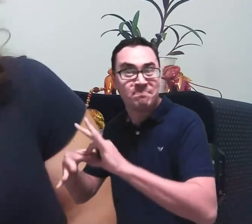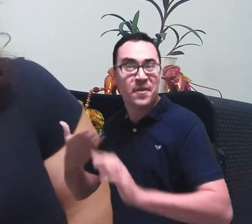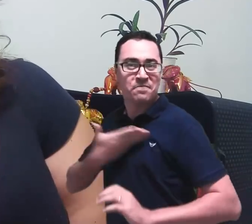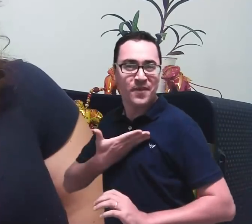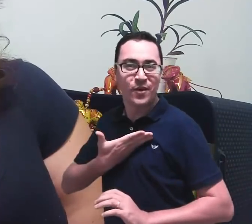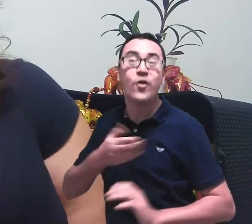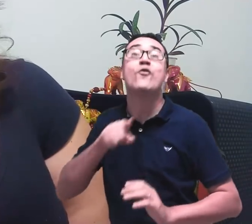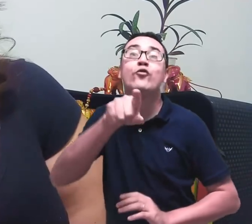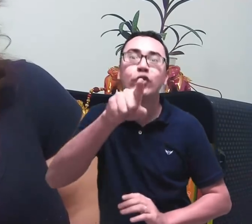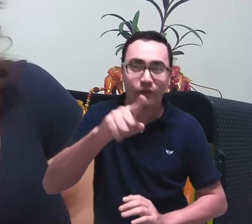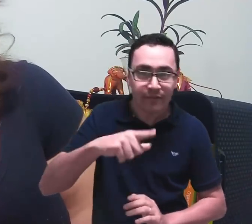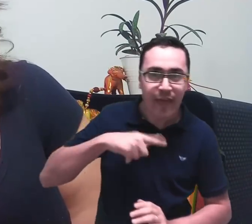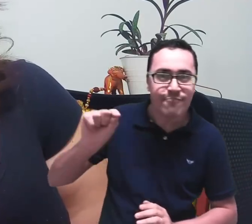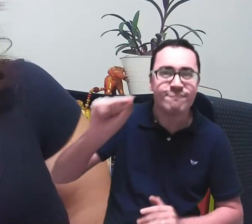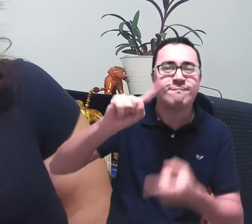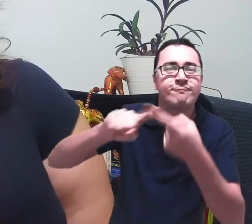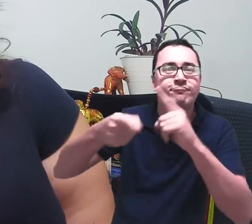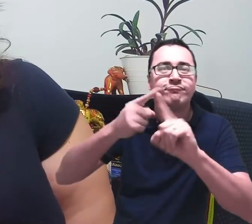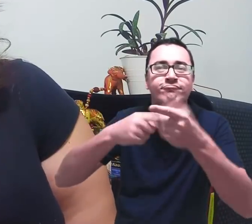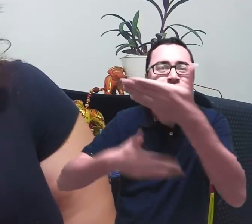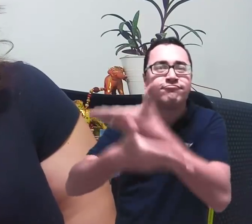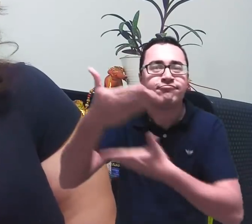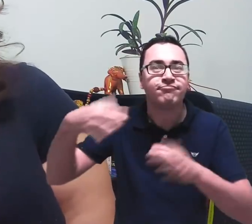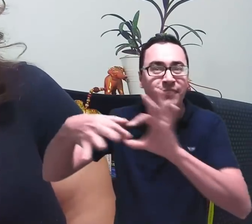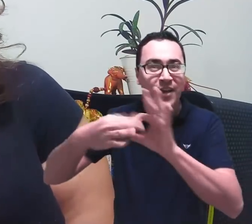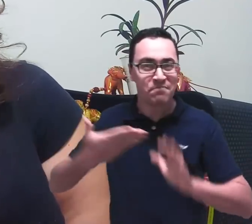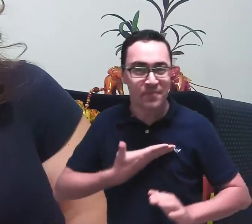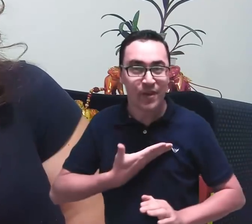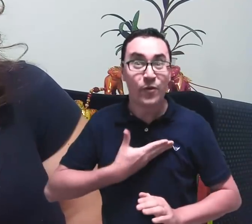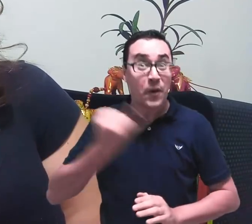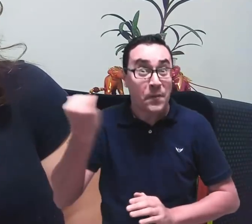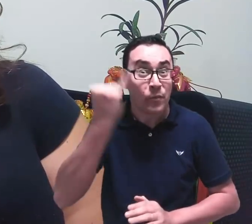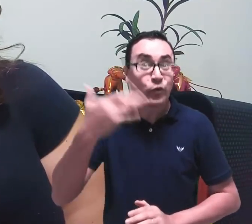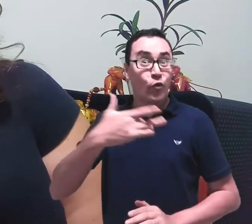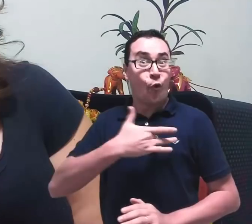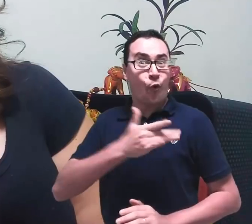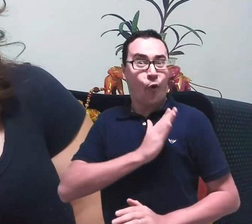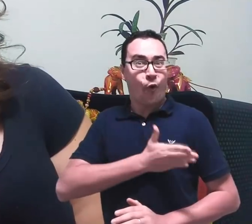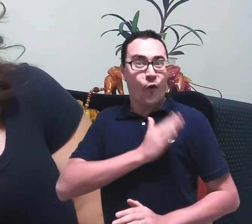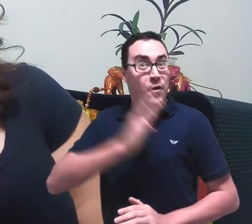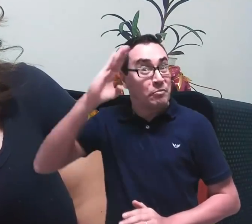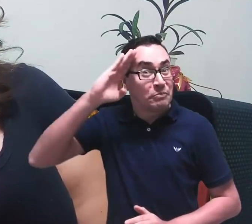o essencial é invisível aos olhos. Um beijo!